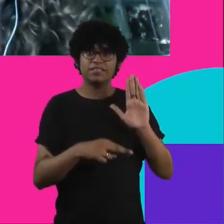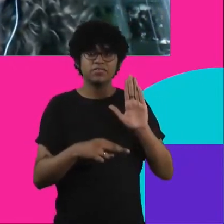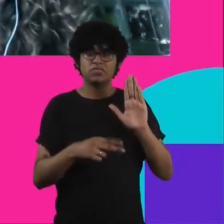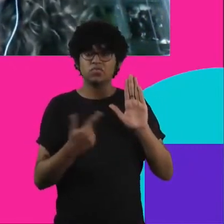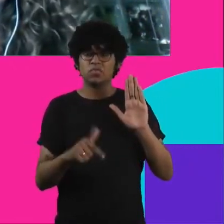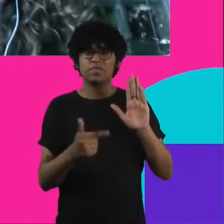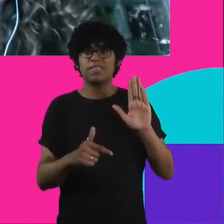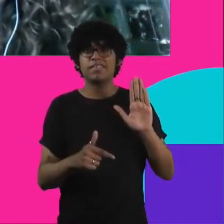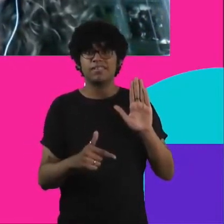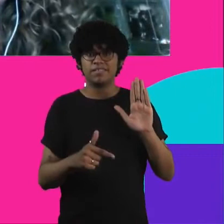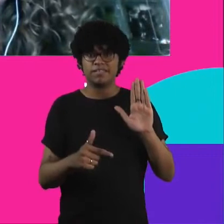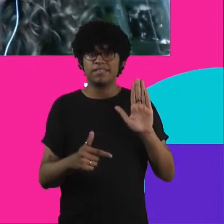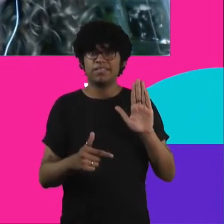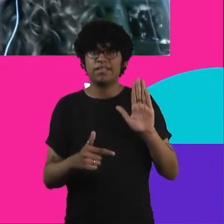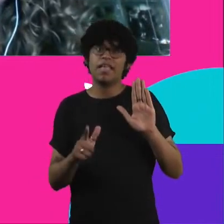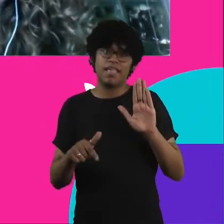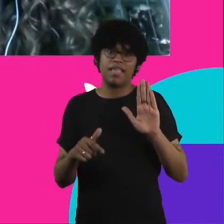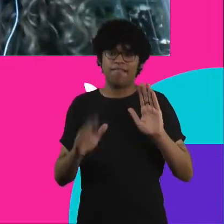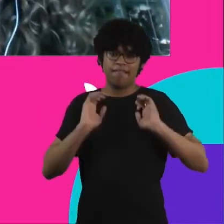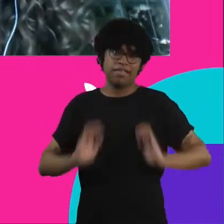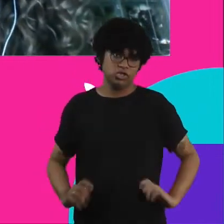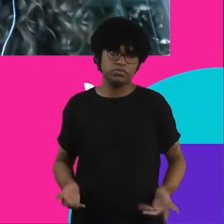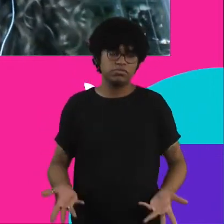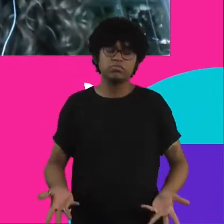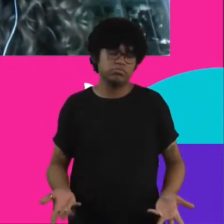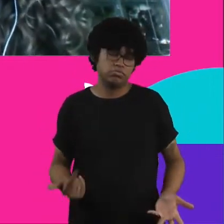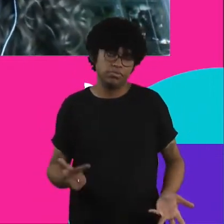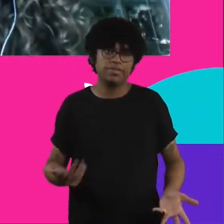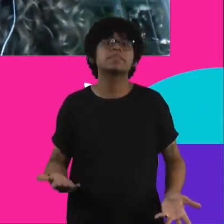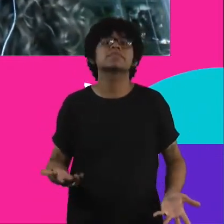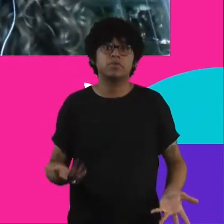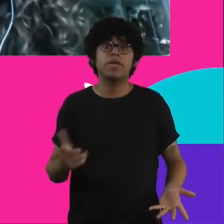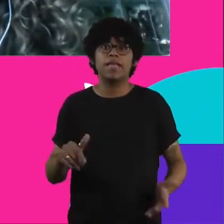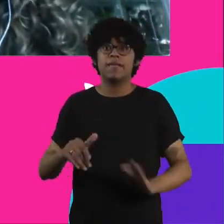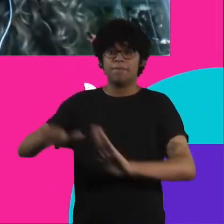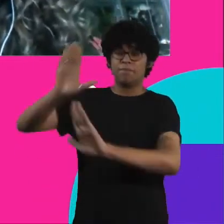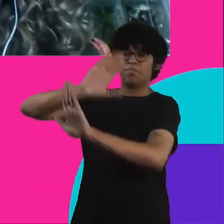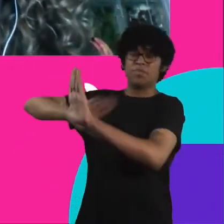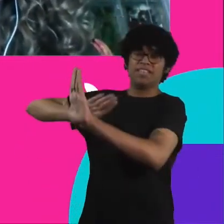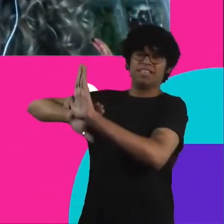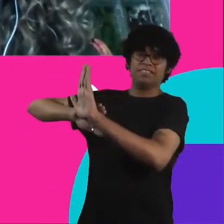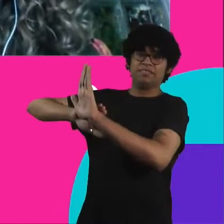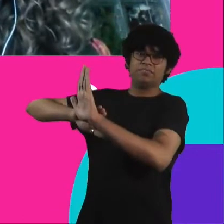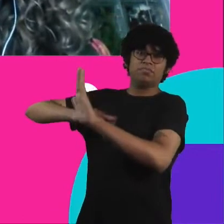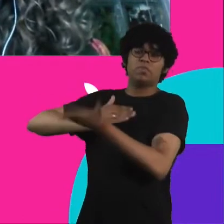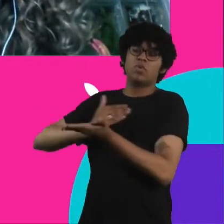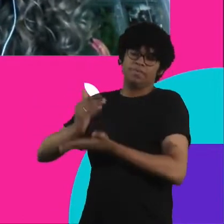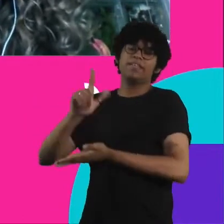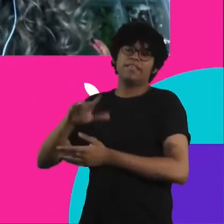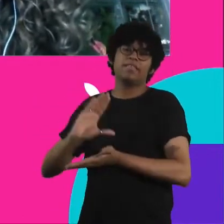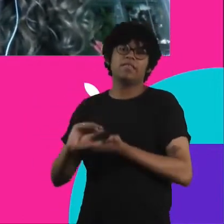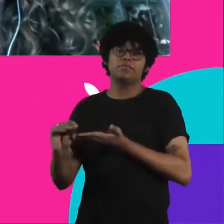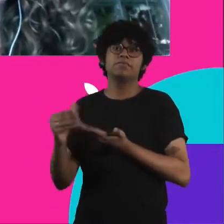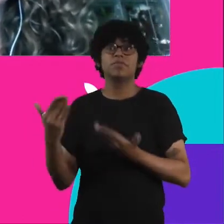com pretexto ético. Então, a gente precisa trabalhar na origem, nos dados. Então, acho que a gente está num momento bem especial de fazer